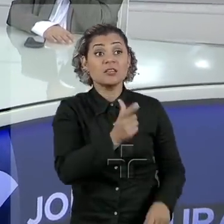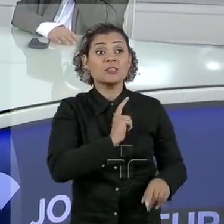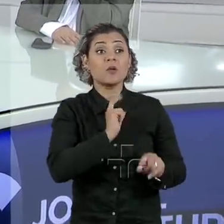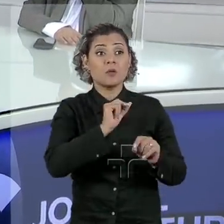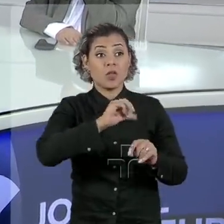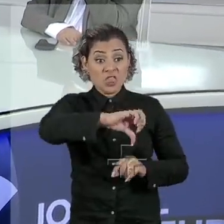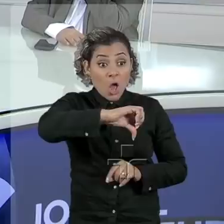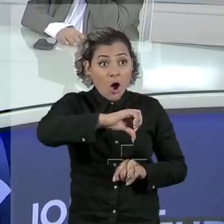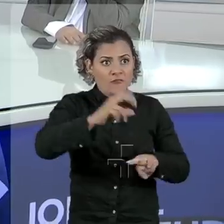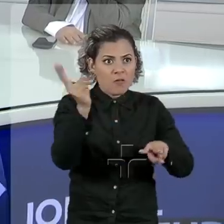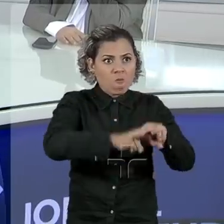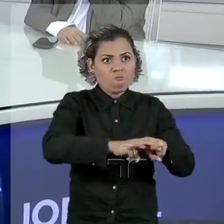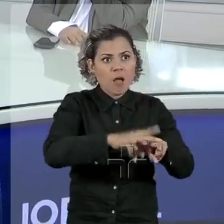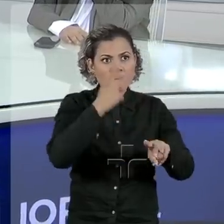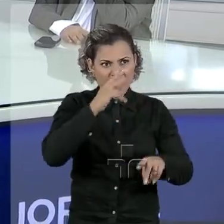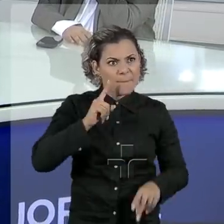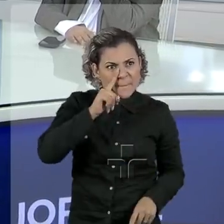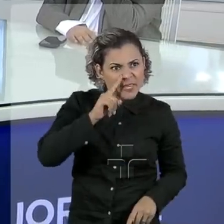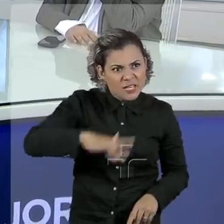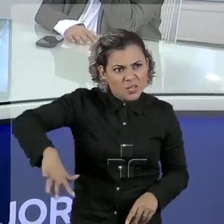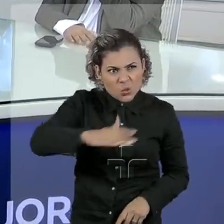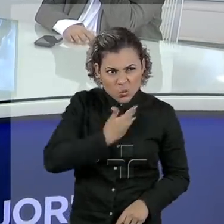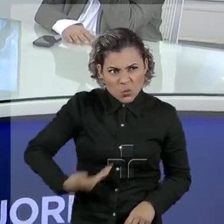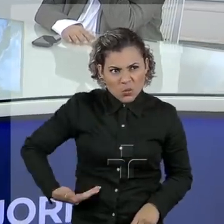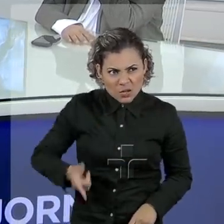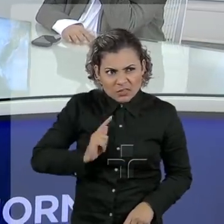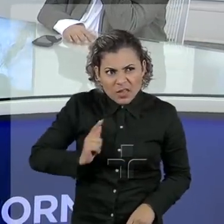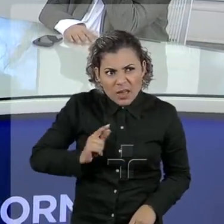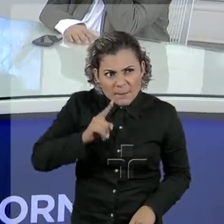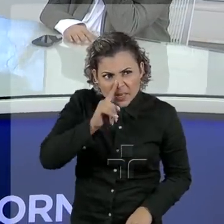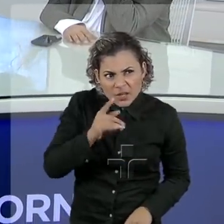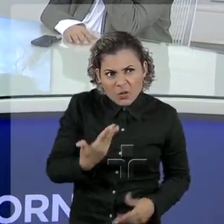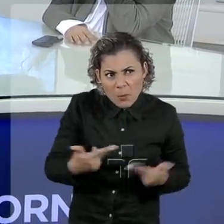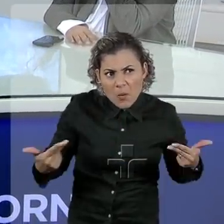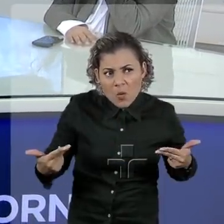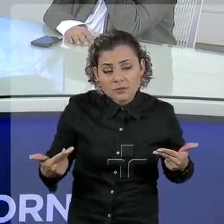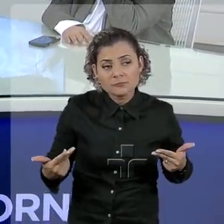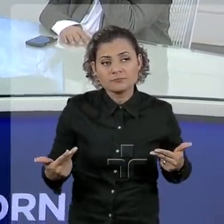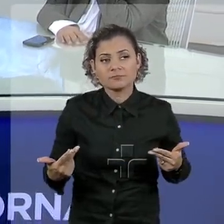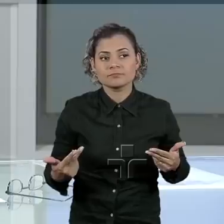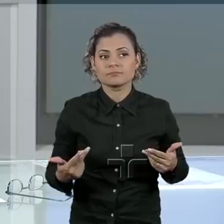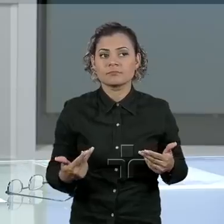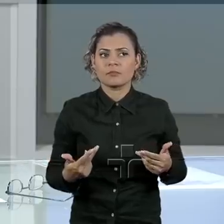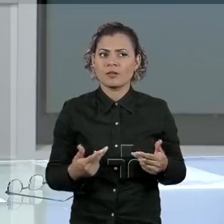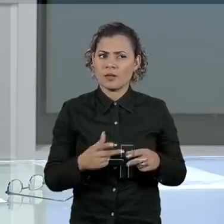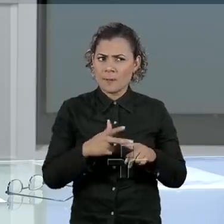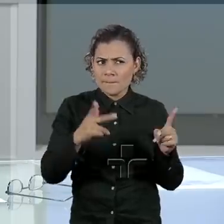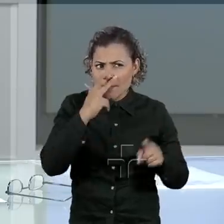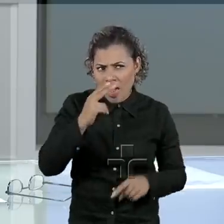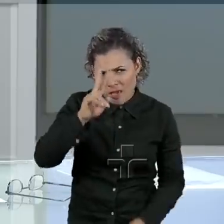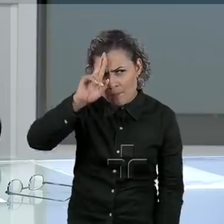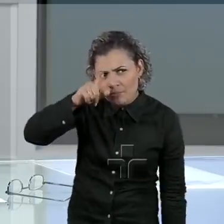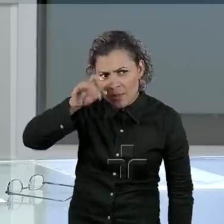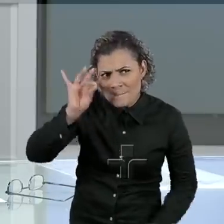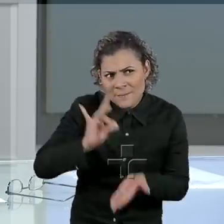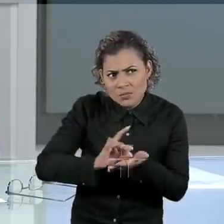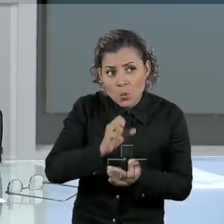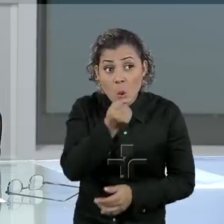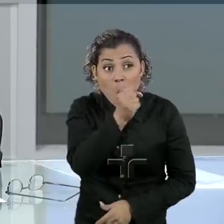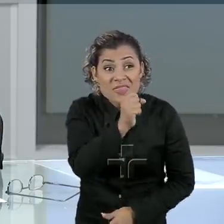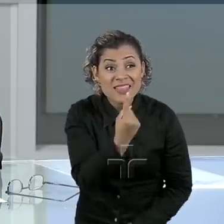pública? Eu não sei. Eu não sei se oferece, por quê? Porque os levou, foi um engano, mas 81